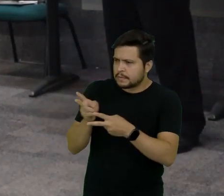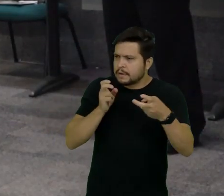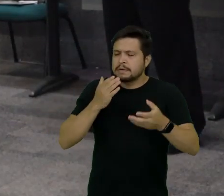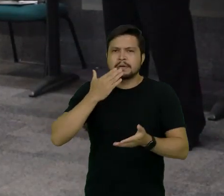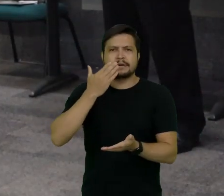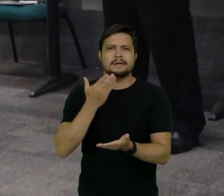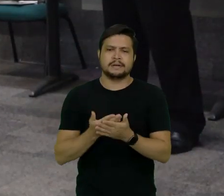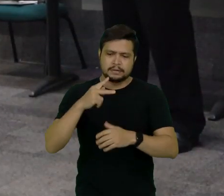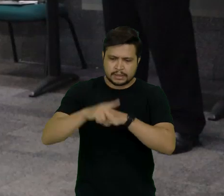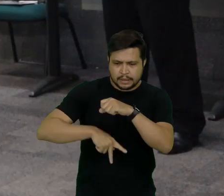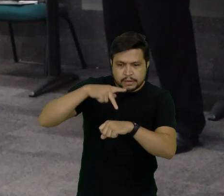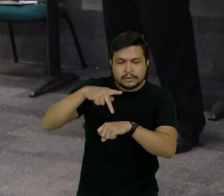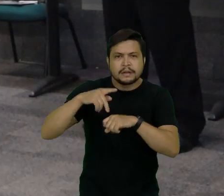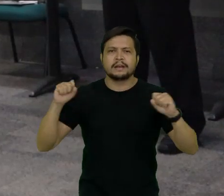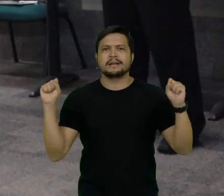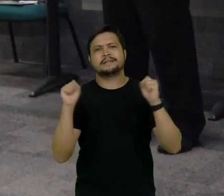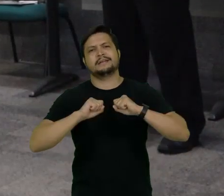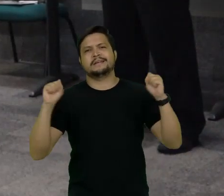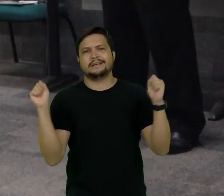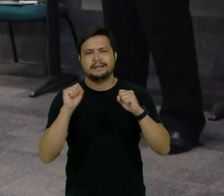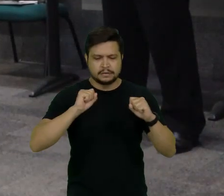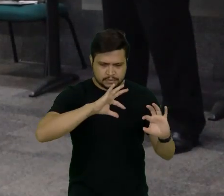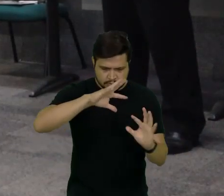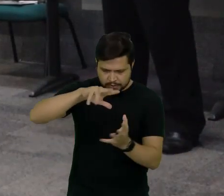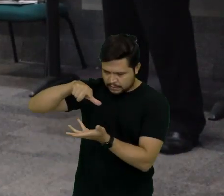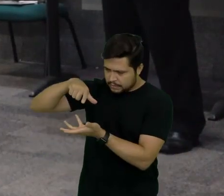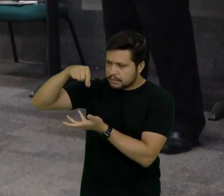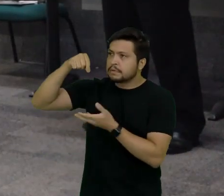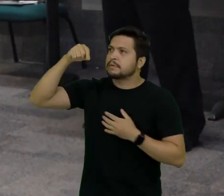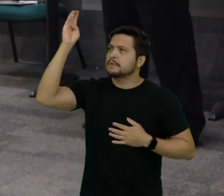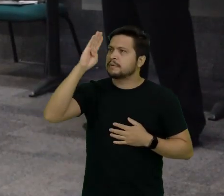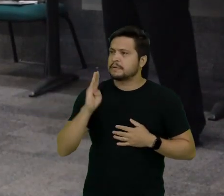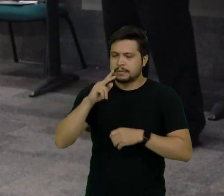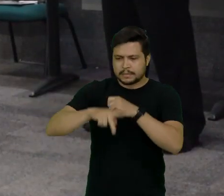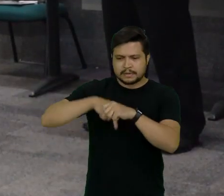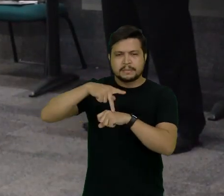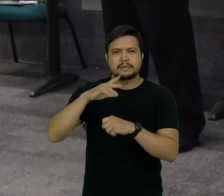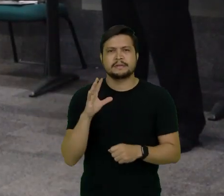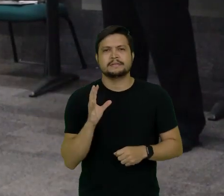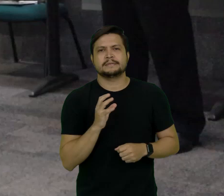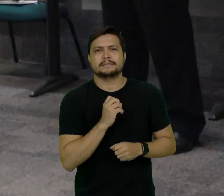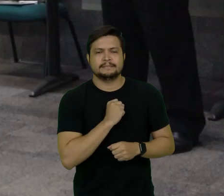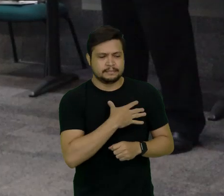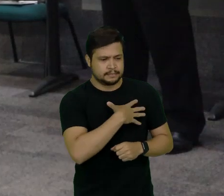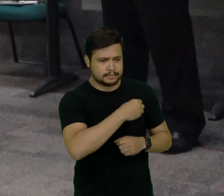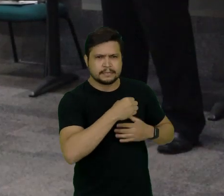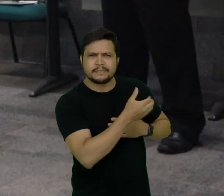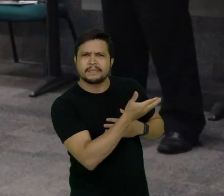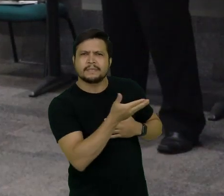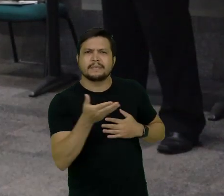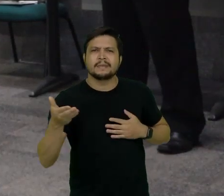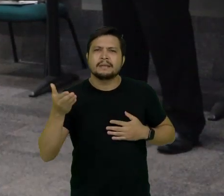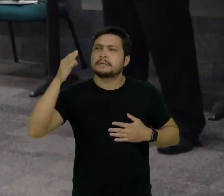futuro espelha essa grandeza, teu adorável, entre outras vilas do Brasil, a pátria